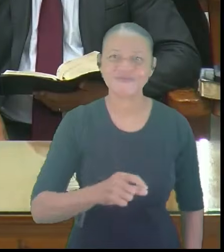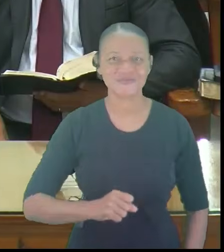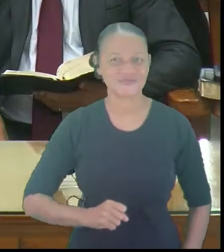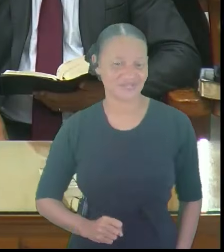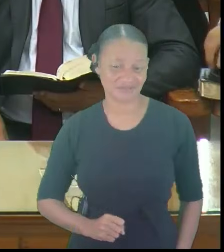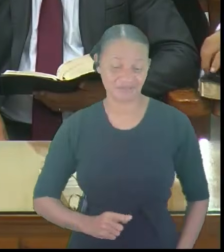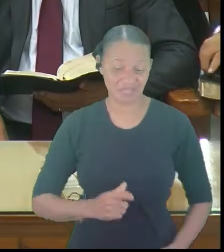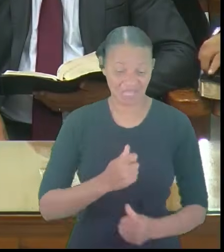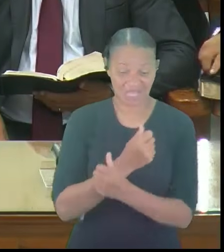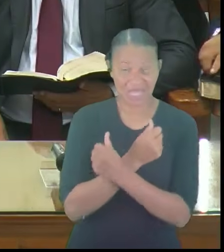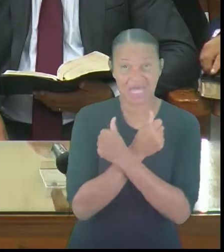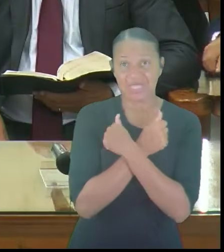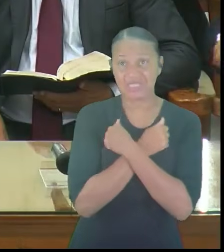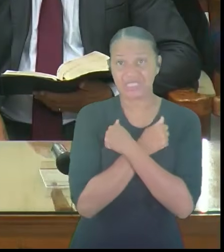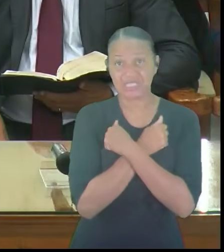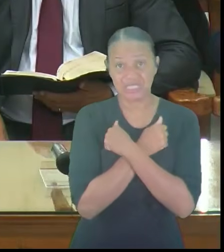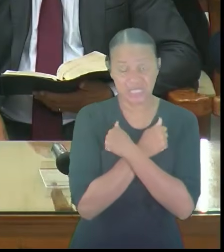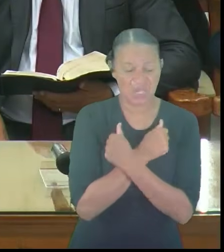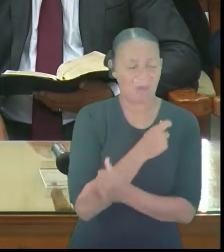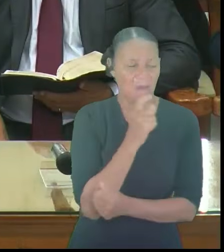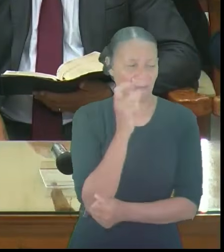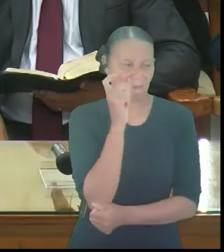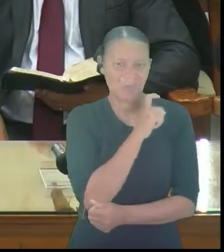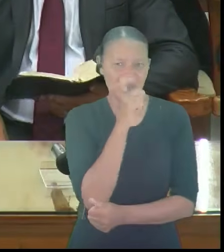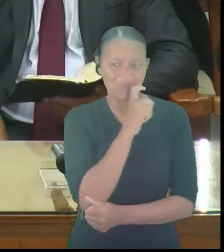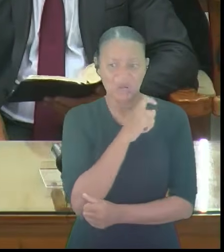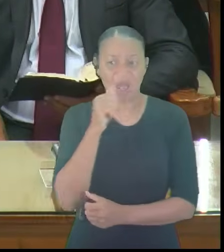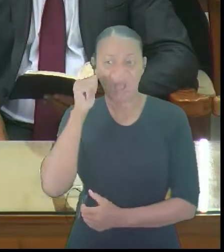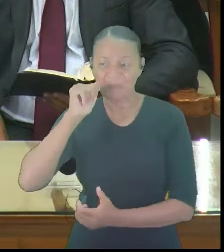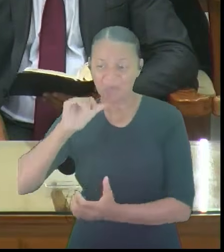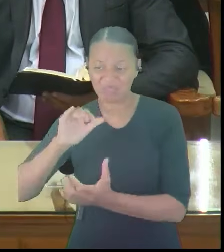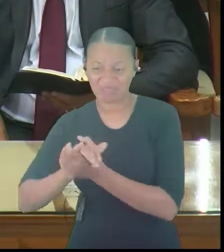Ananias mentiroso, Safira mentirosa,